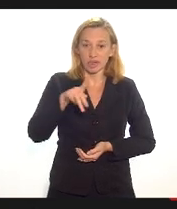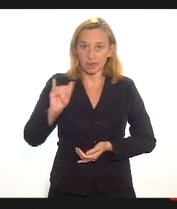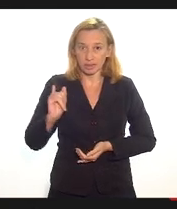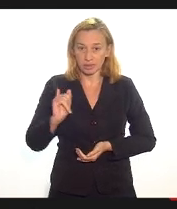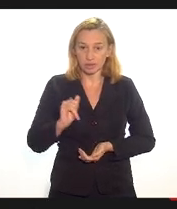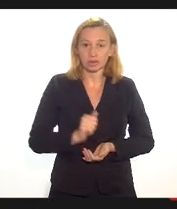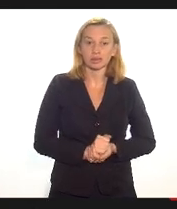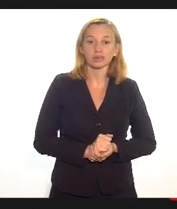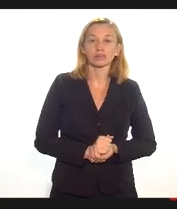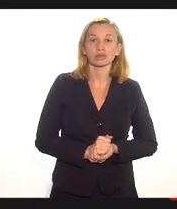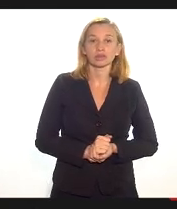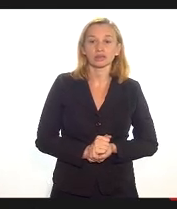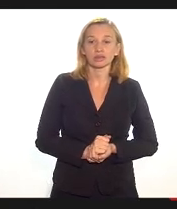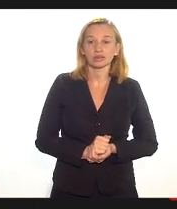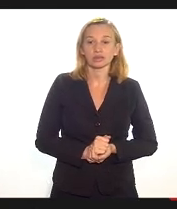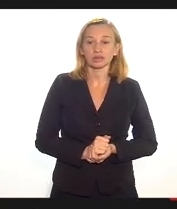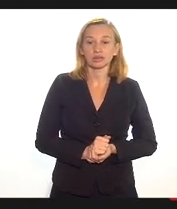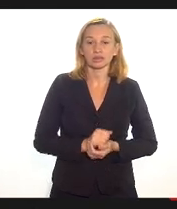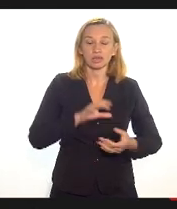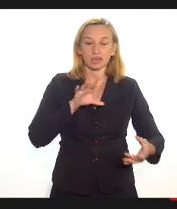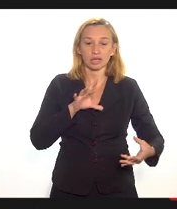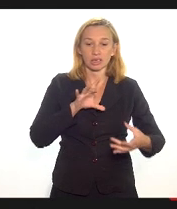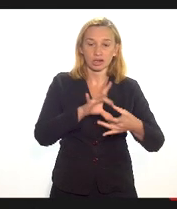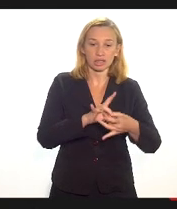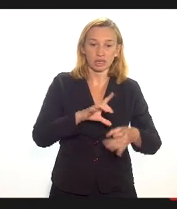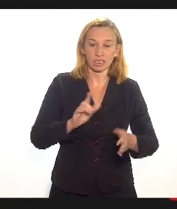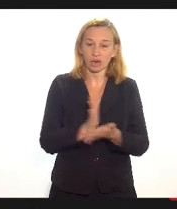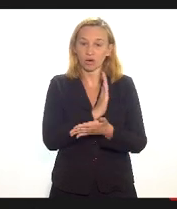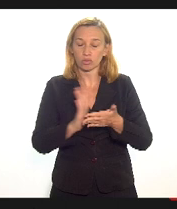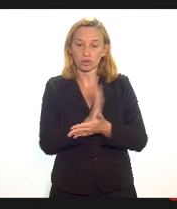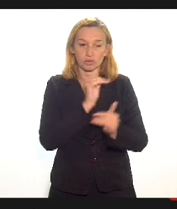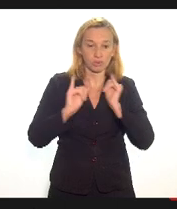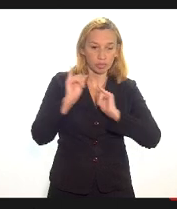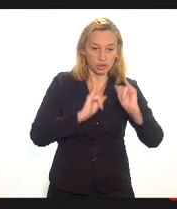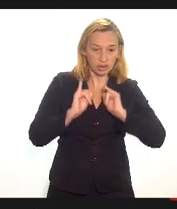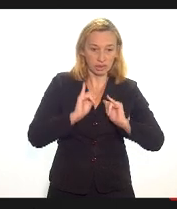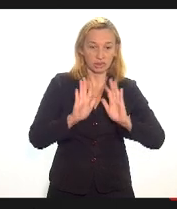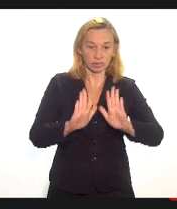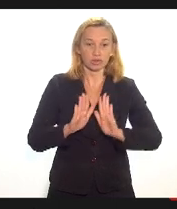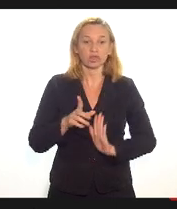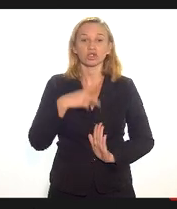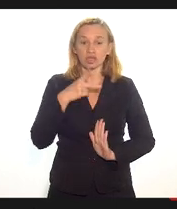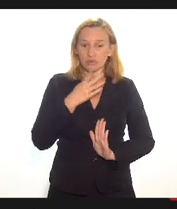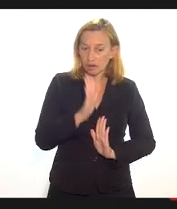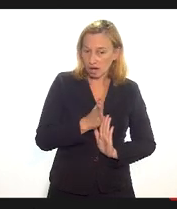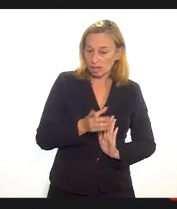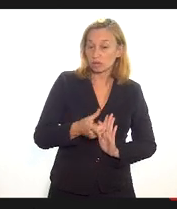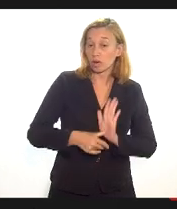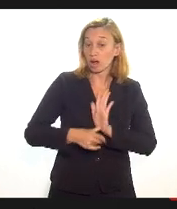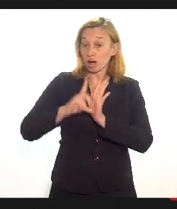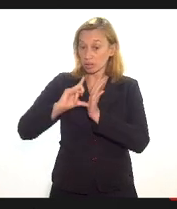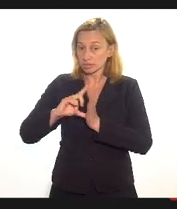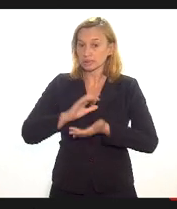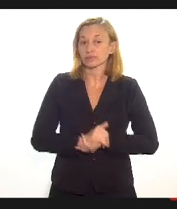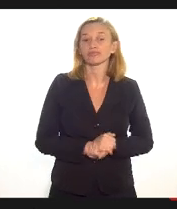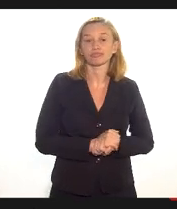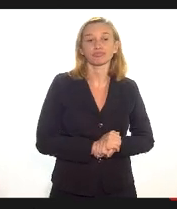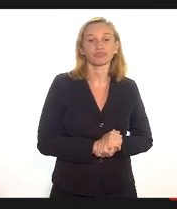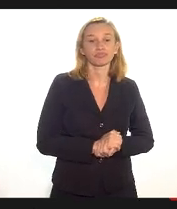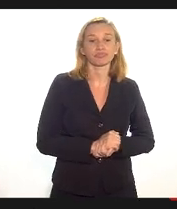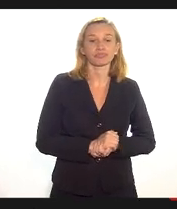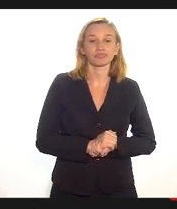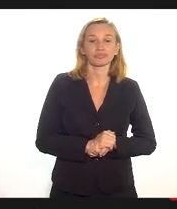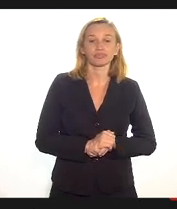e que o IBP vem tentar agregar algumas informações. Então, como eu havia dito antes,